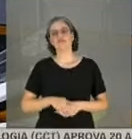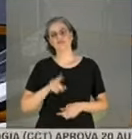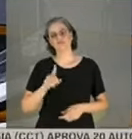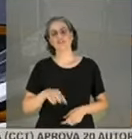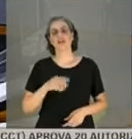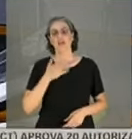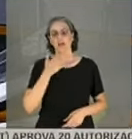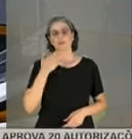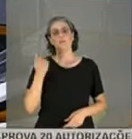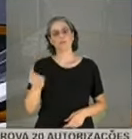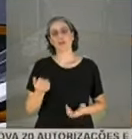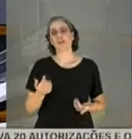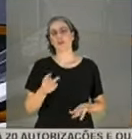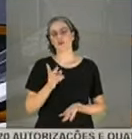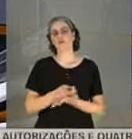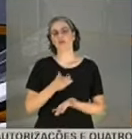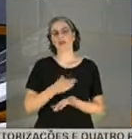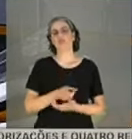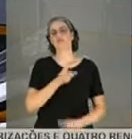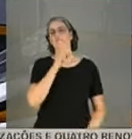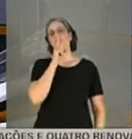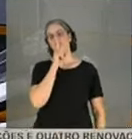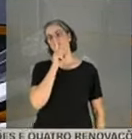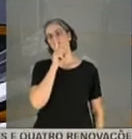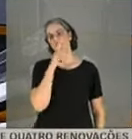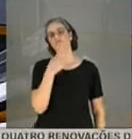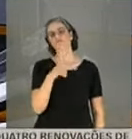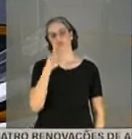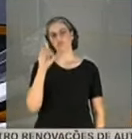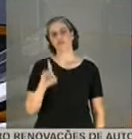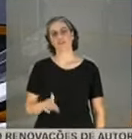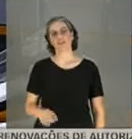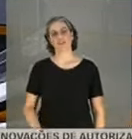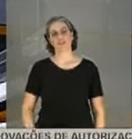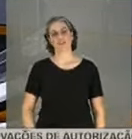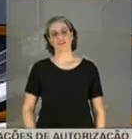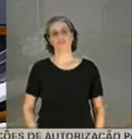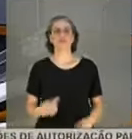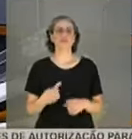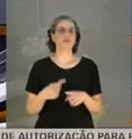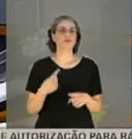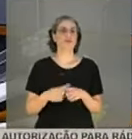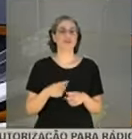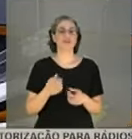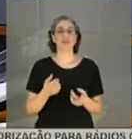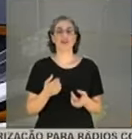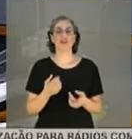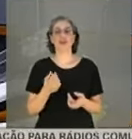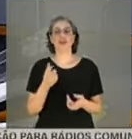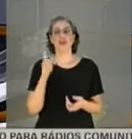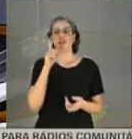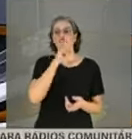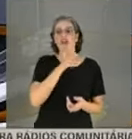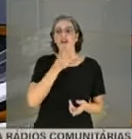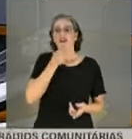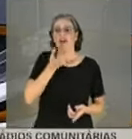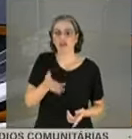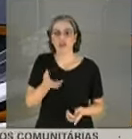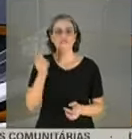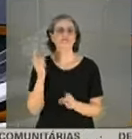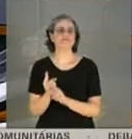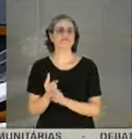do direito ao silêncio. Porque o deslize nos leva aqui às informações que nós já temos. Nós tínhamos aqui o contrato de